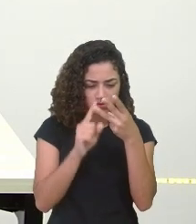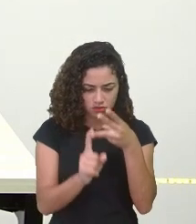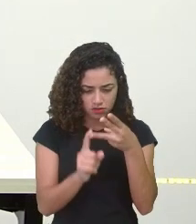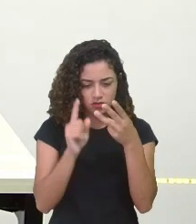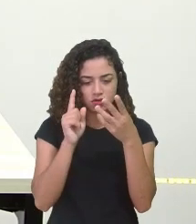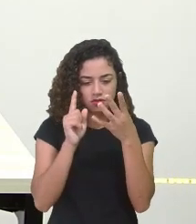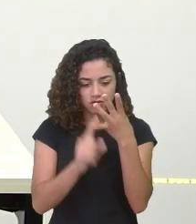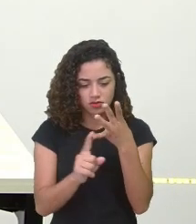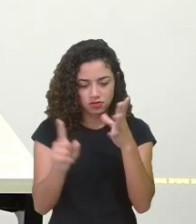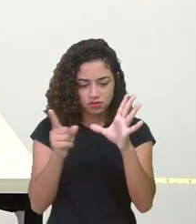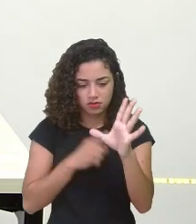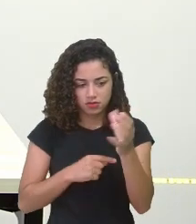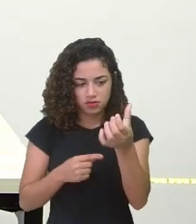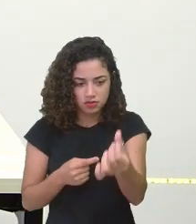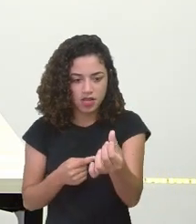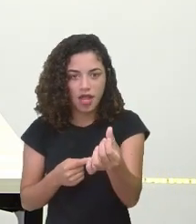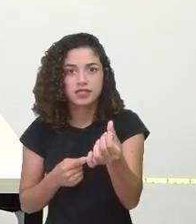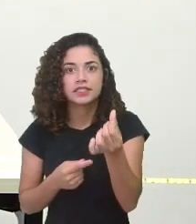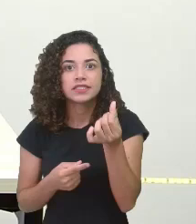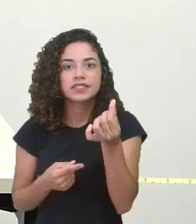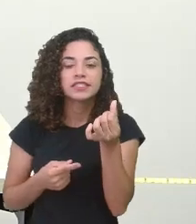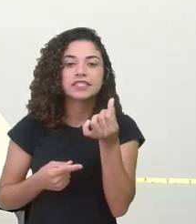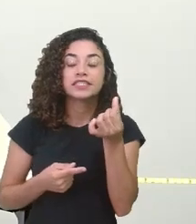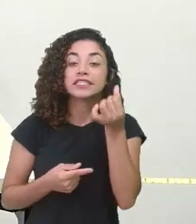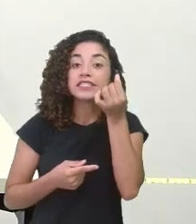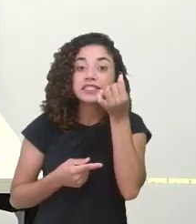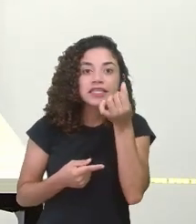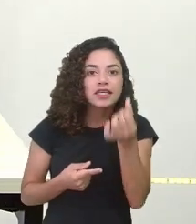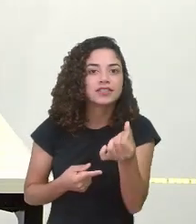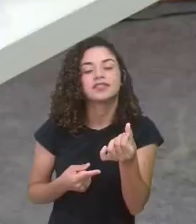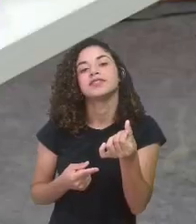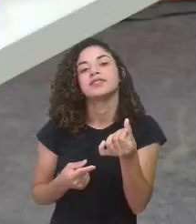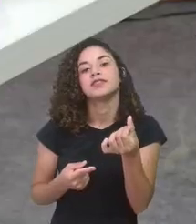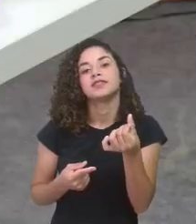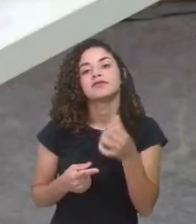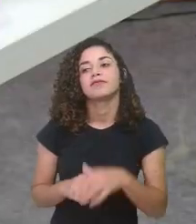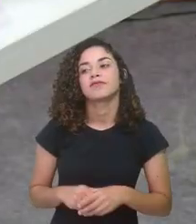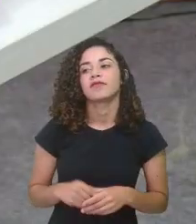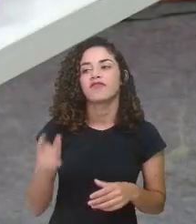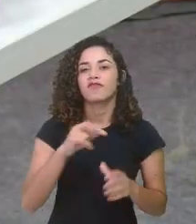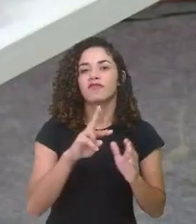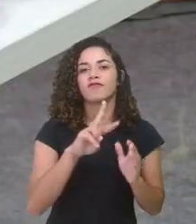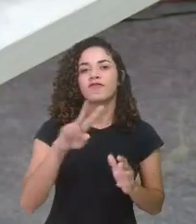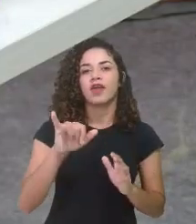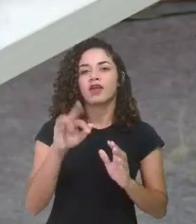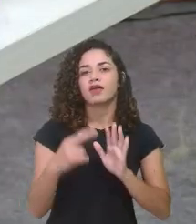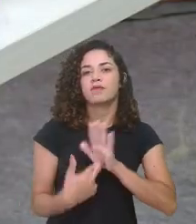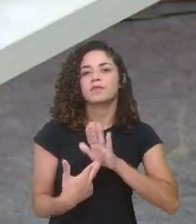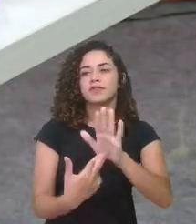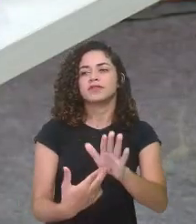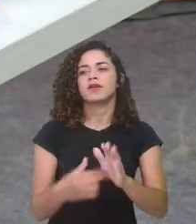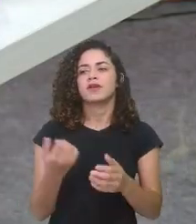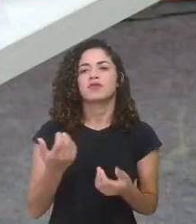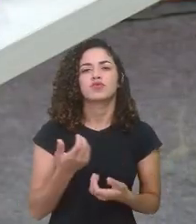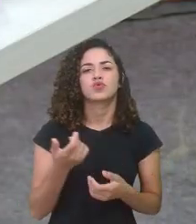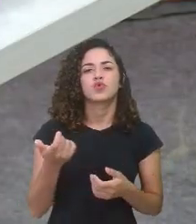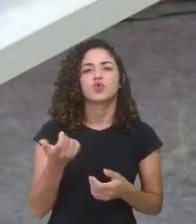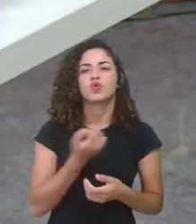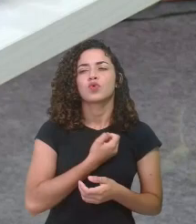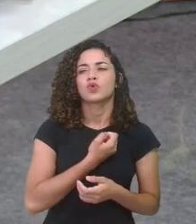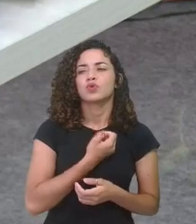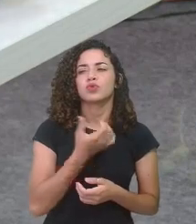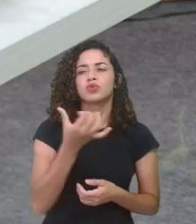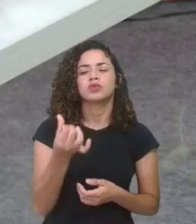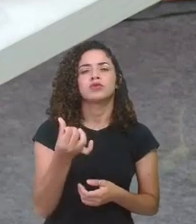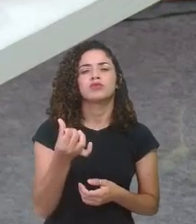3, 4, 5, 6 peixinhos. E aí eu vou representar. Cadê o número 6? Tá lá, deixa eu ver. primeiro, não,